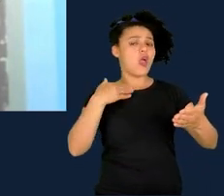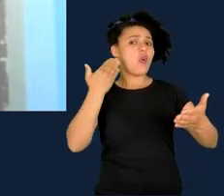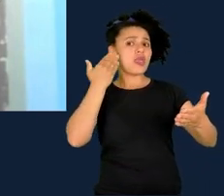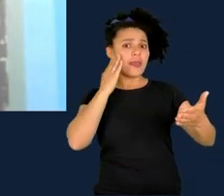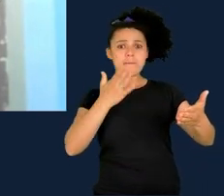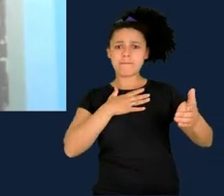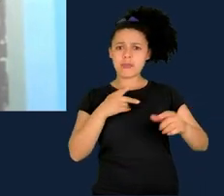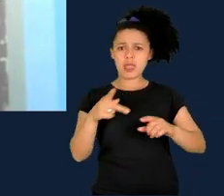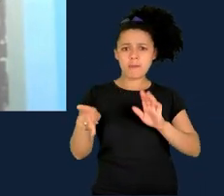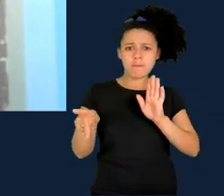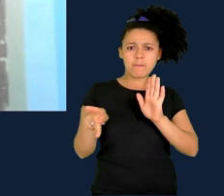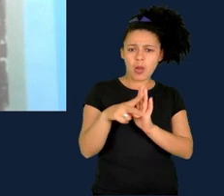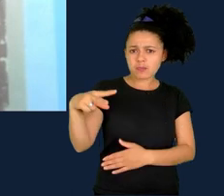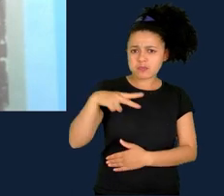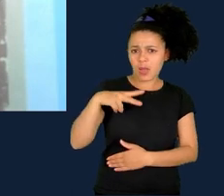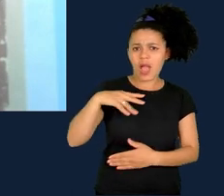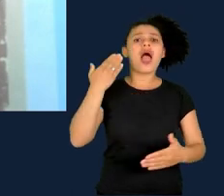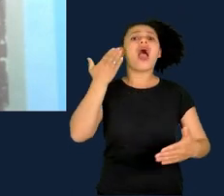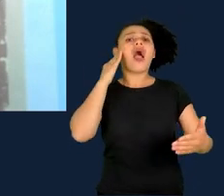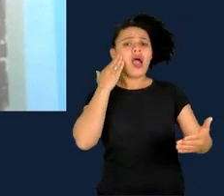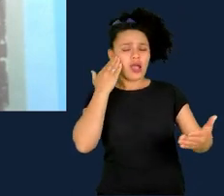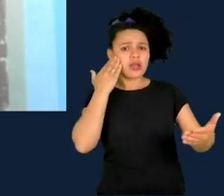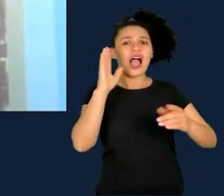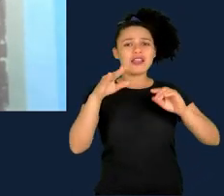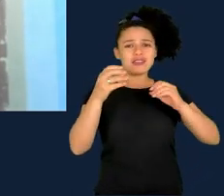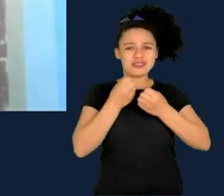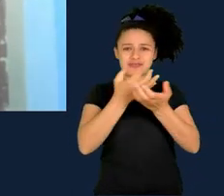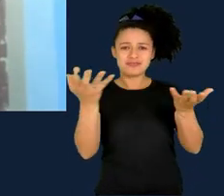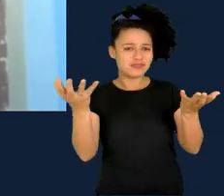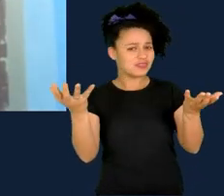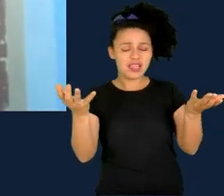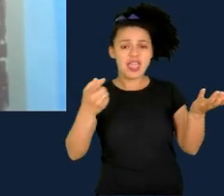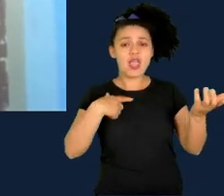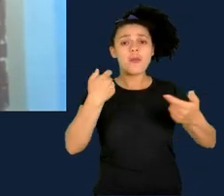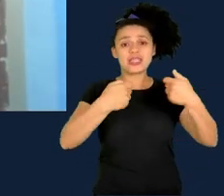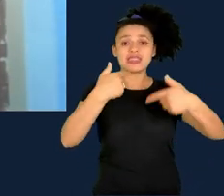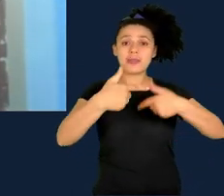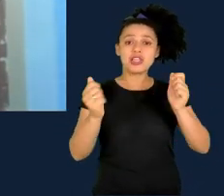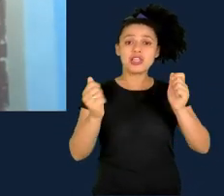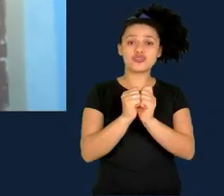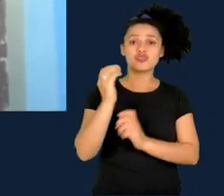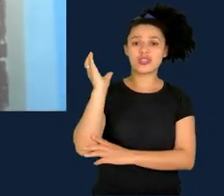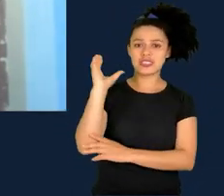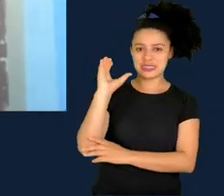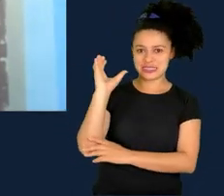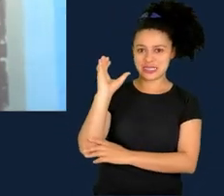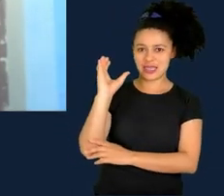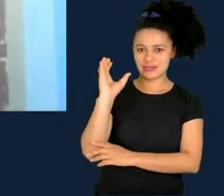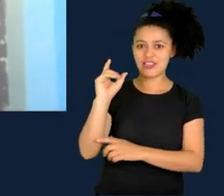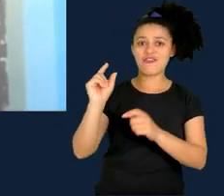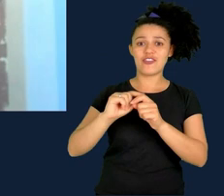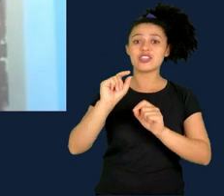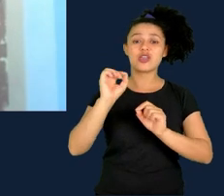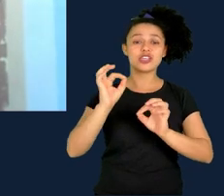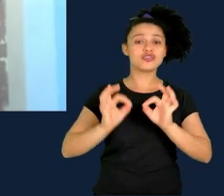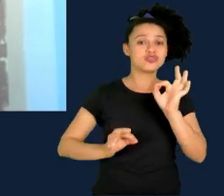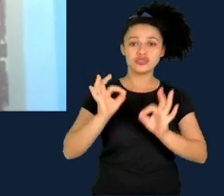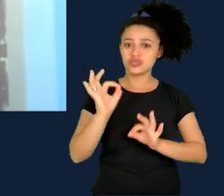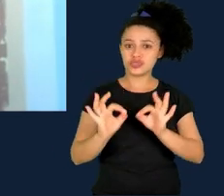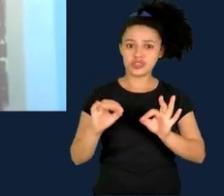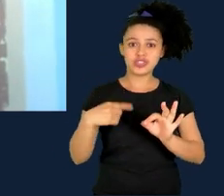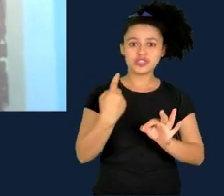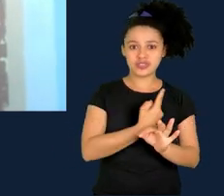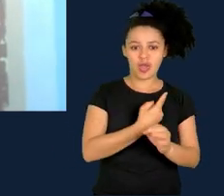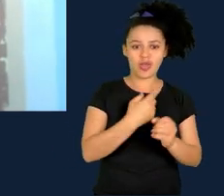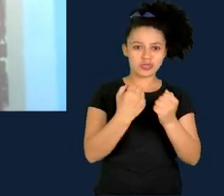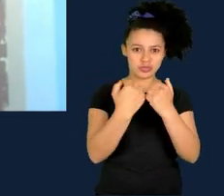não estivermos fazendo serviço à ciência, não estaremos fazendo justiça com a nossa audiência,